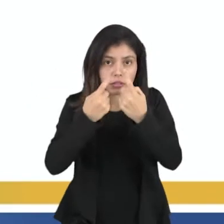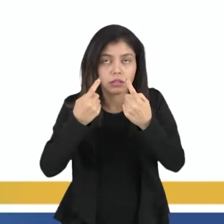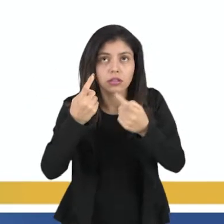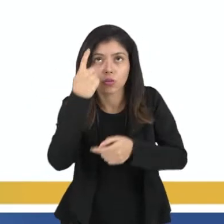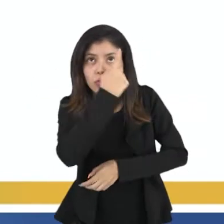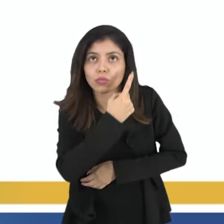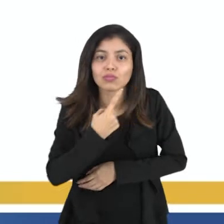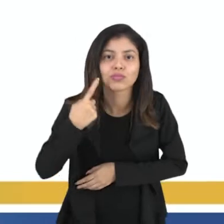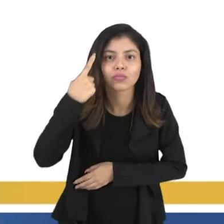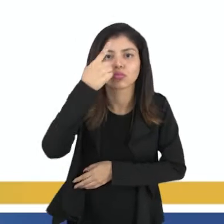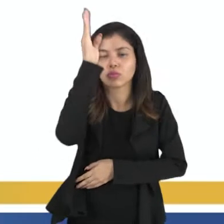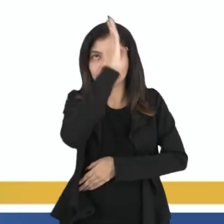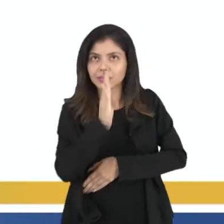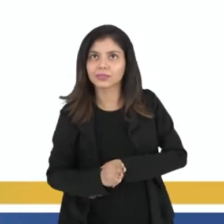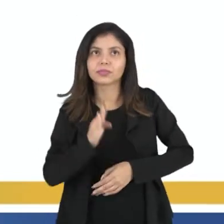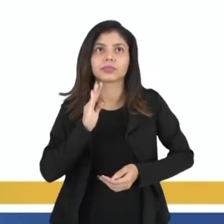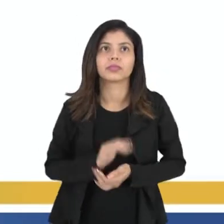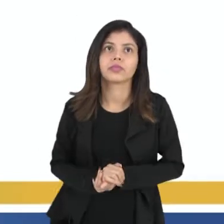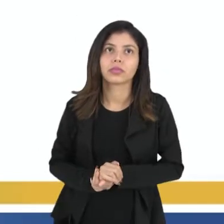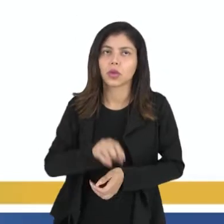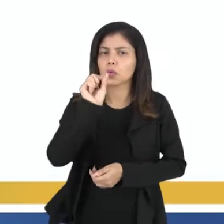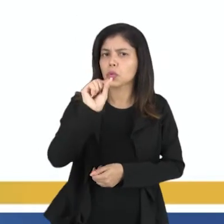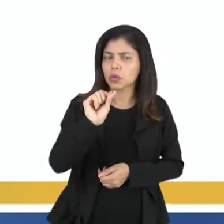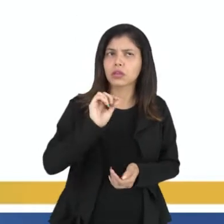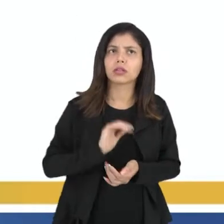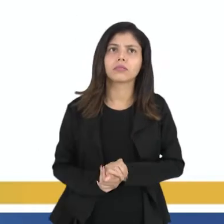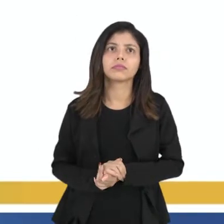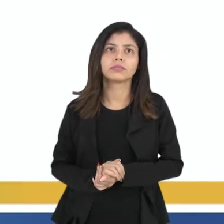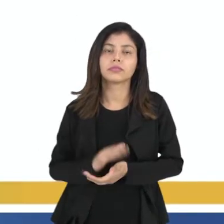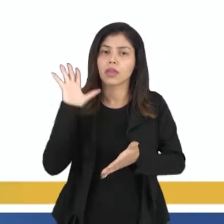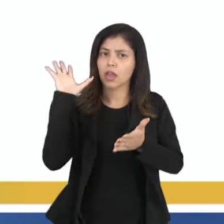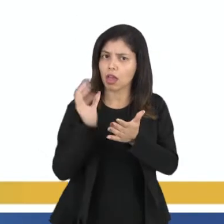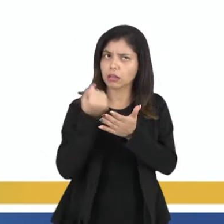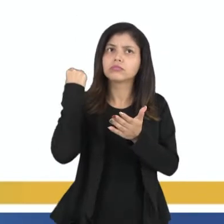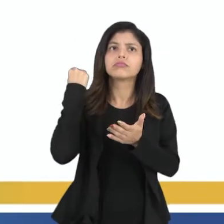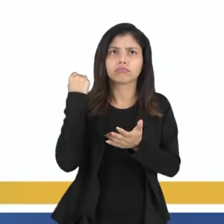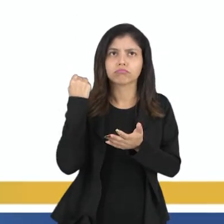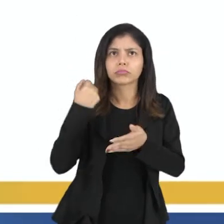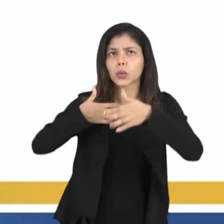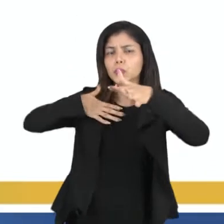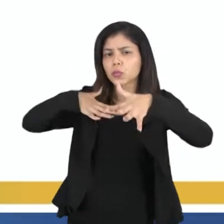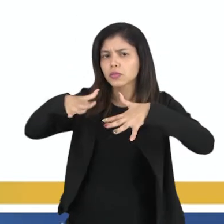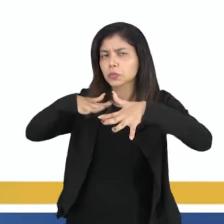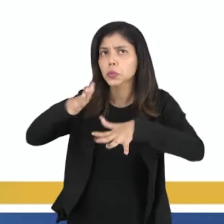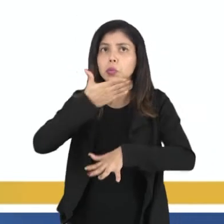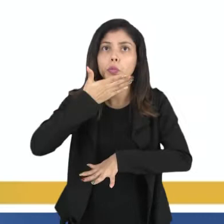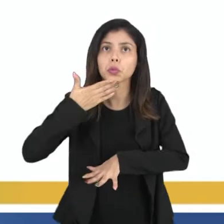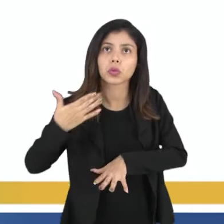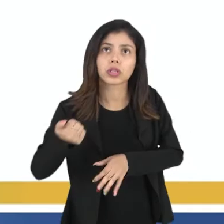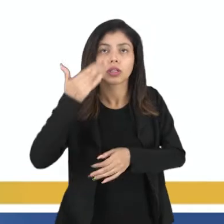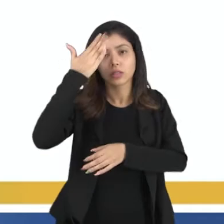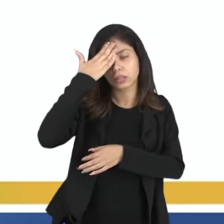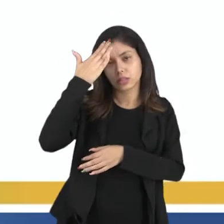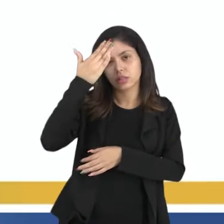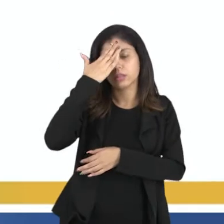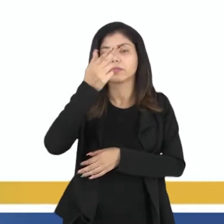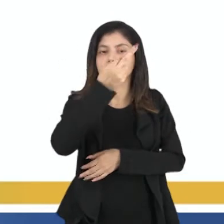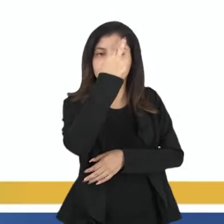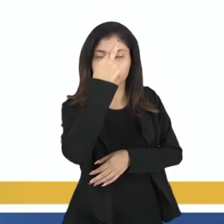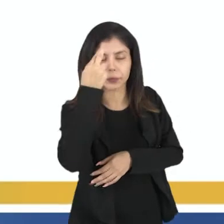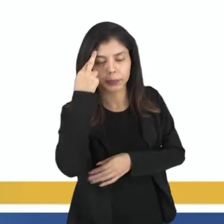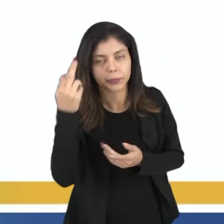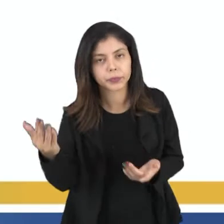rosto cultural brasileiro. O que se quer é captar seu movimento para melhor